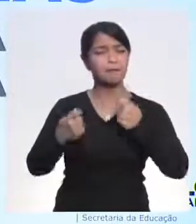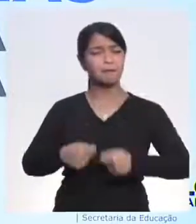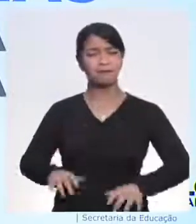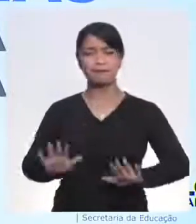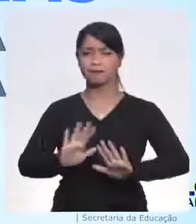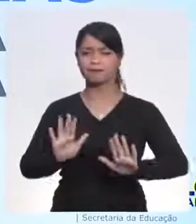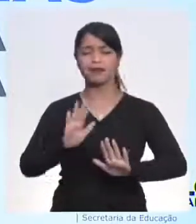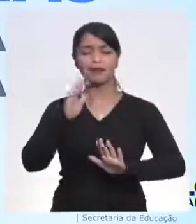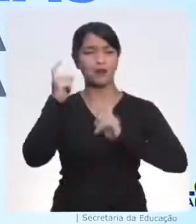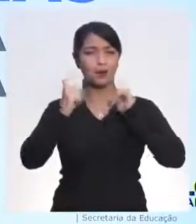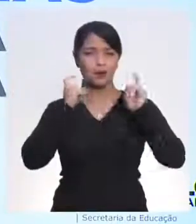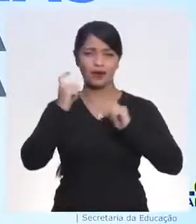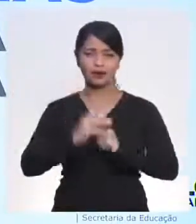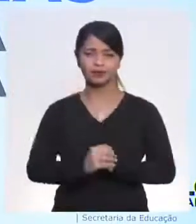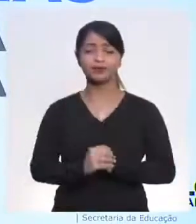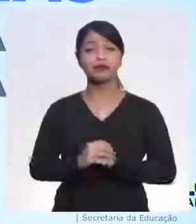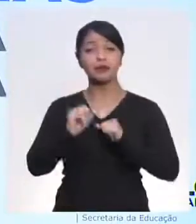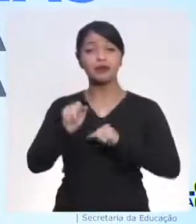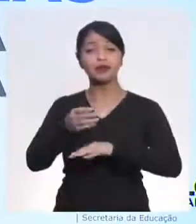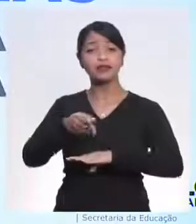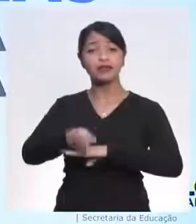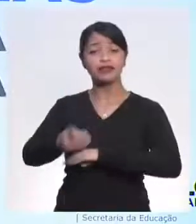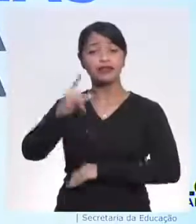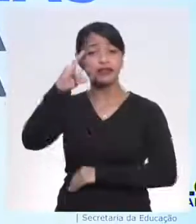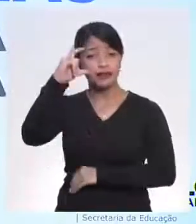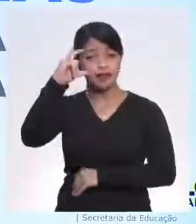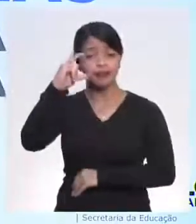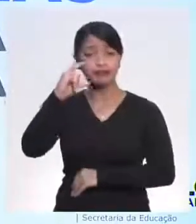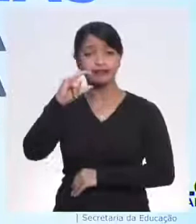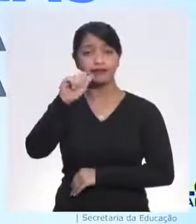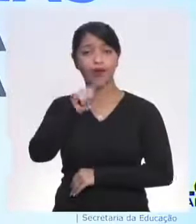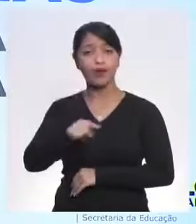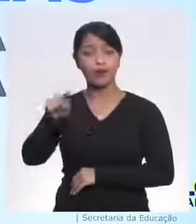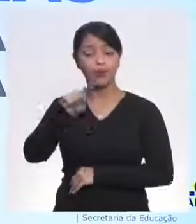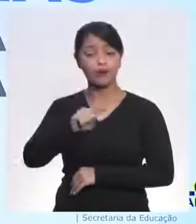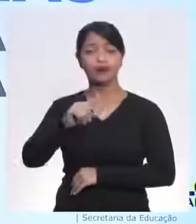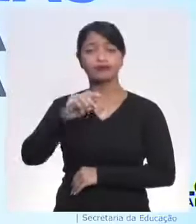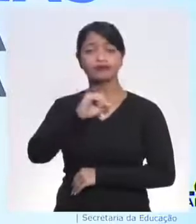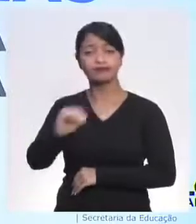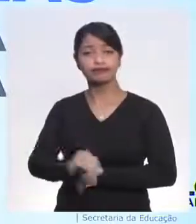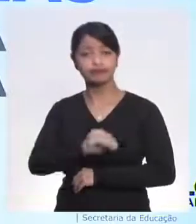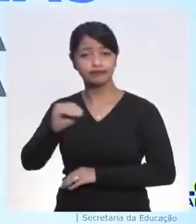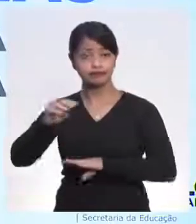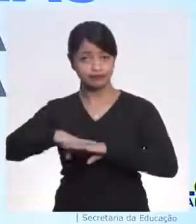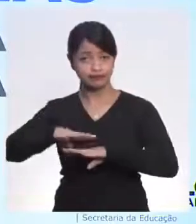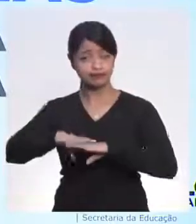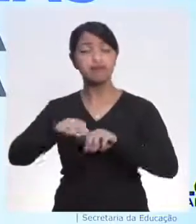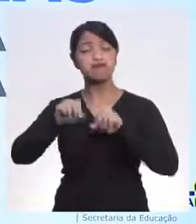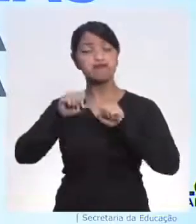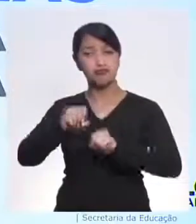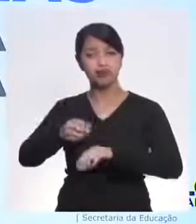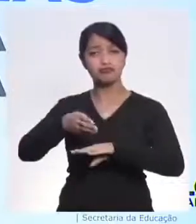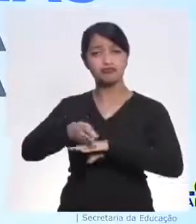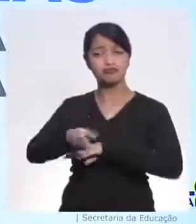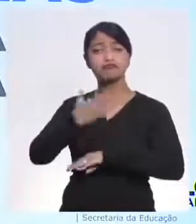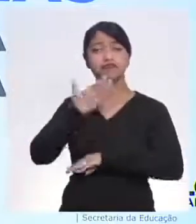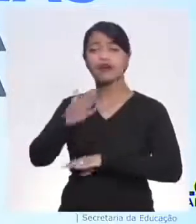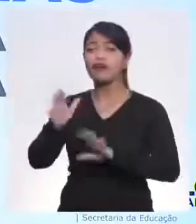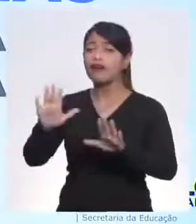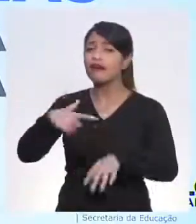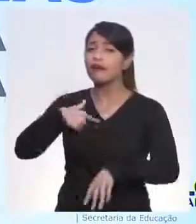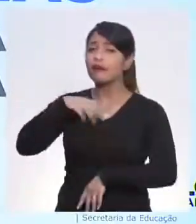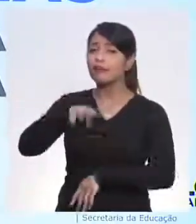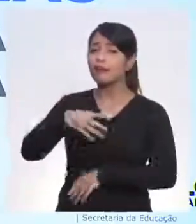página do Centro de Mídias de Matemática, ele está lá, coloque lá, entregue nesse e-mail aí, solicite. Não recebi a